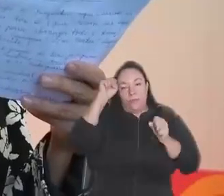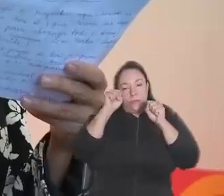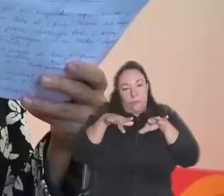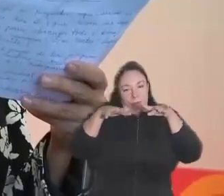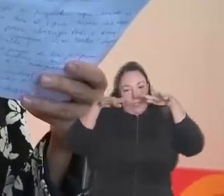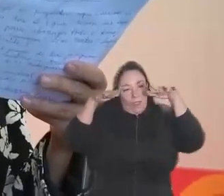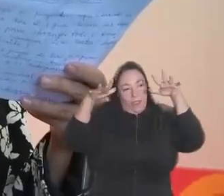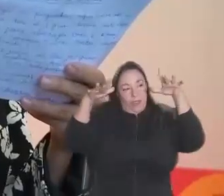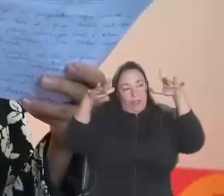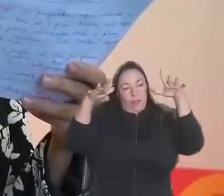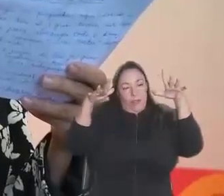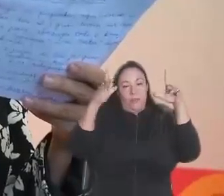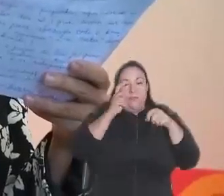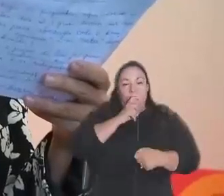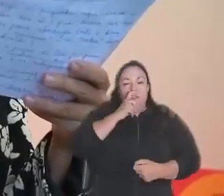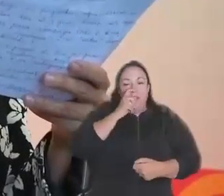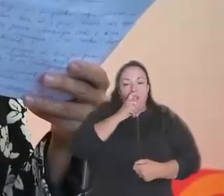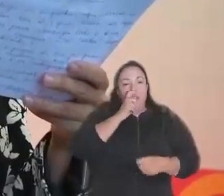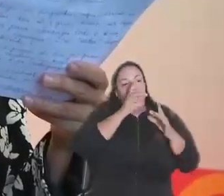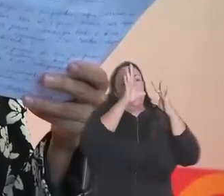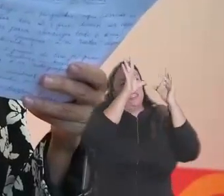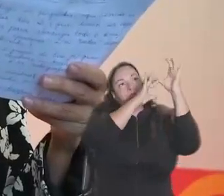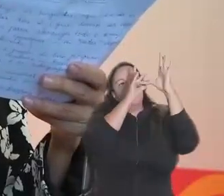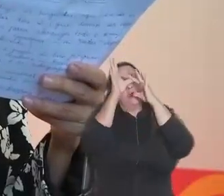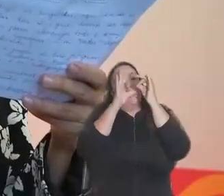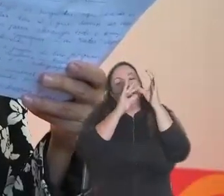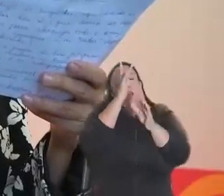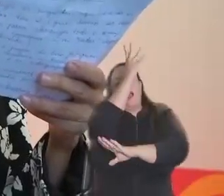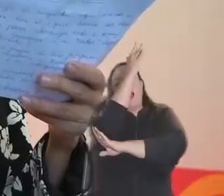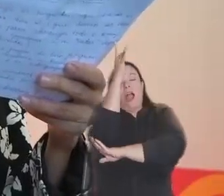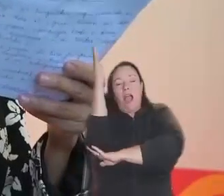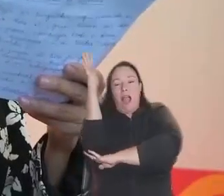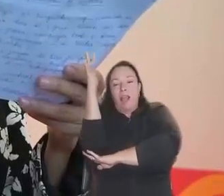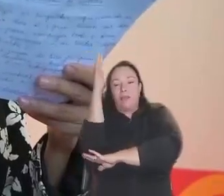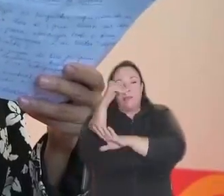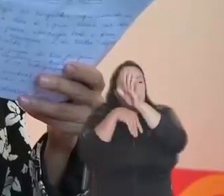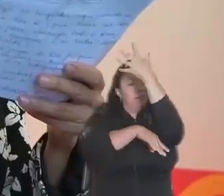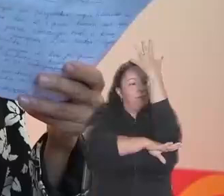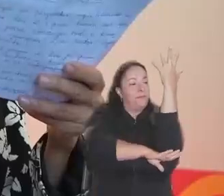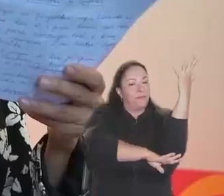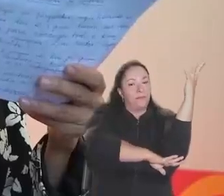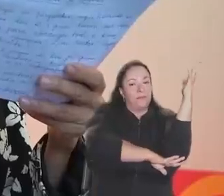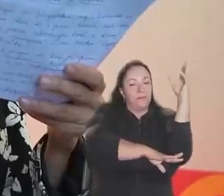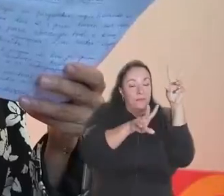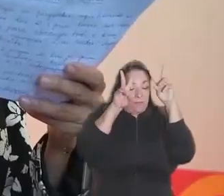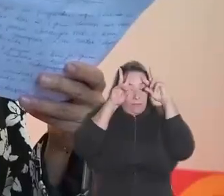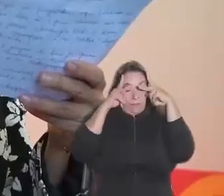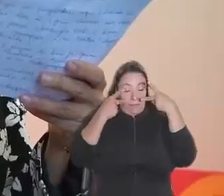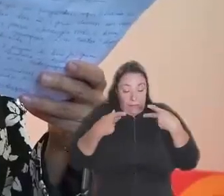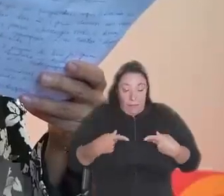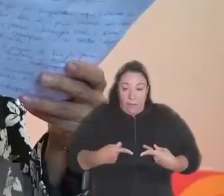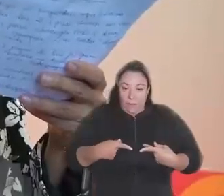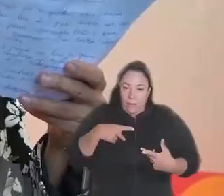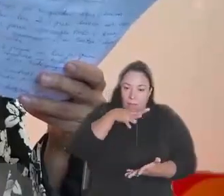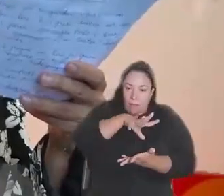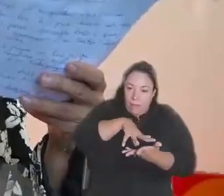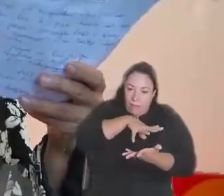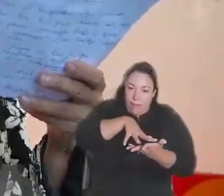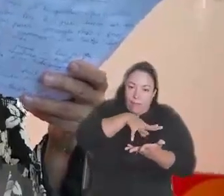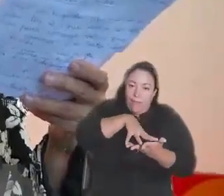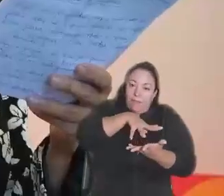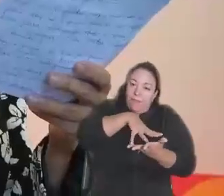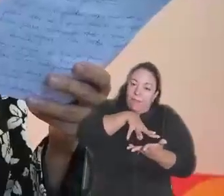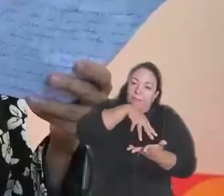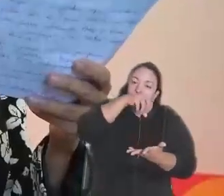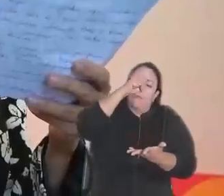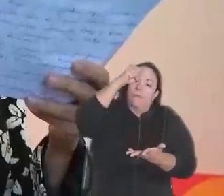das estrelas. A árvore sumaúma, portal entre o humano e o espiritual.